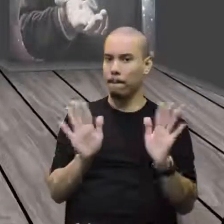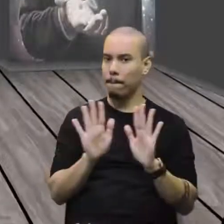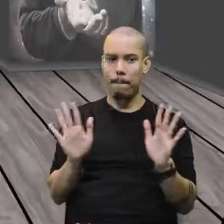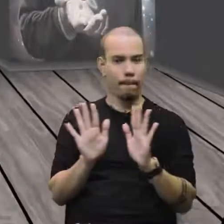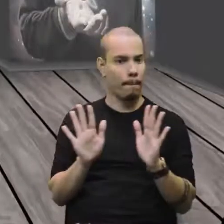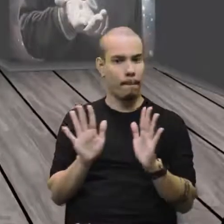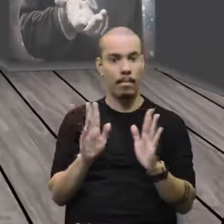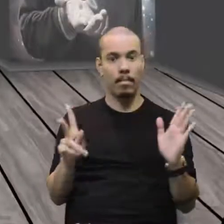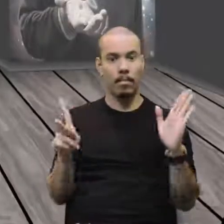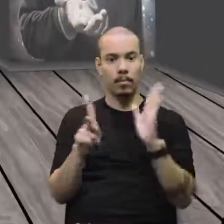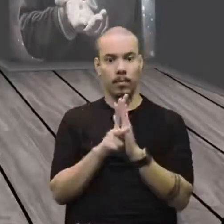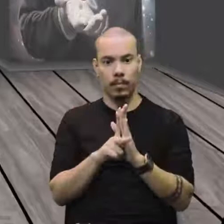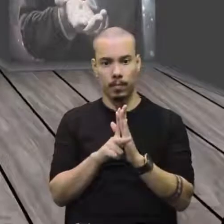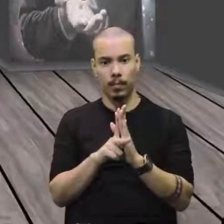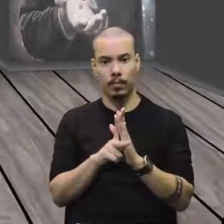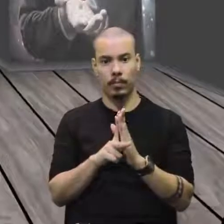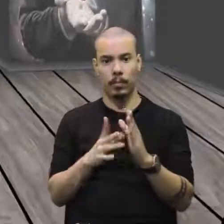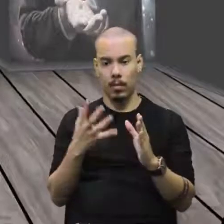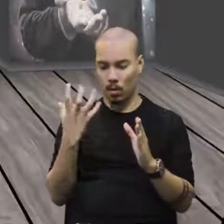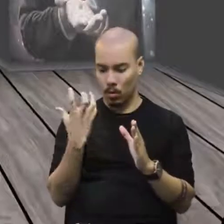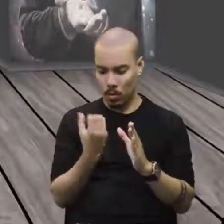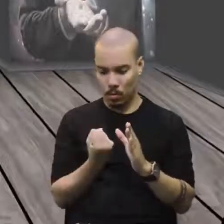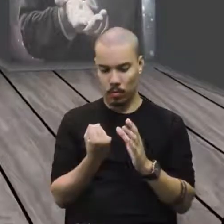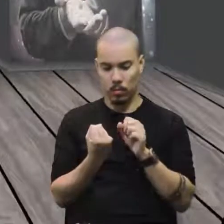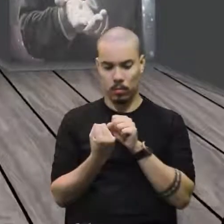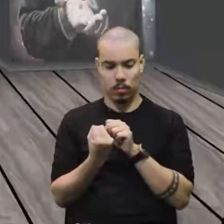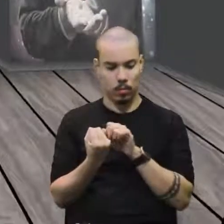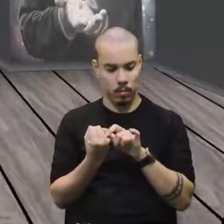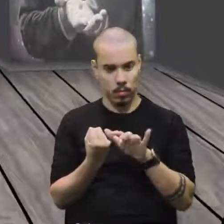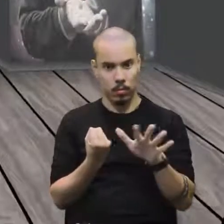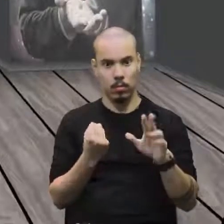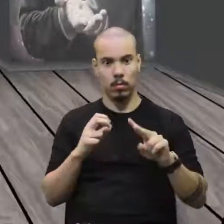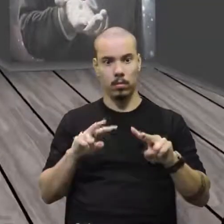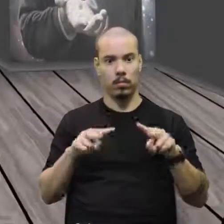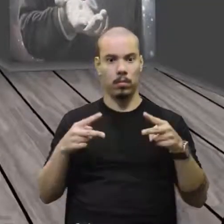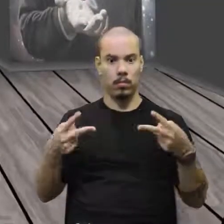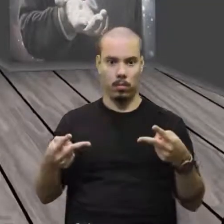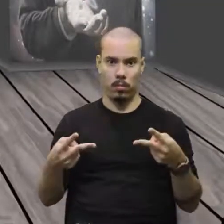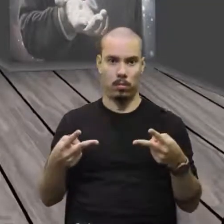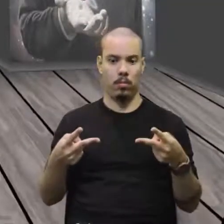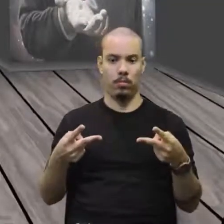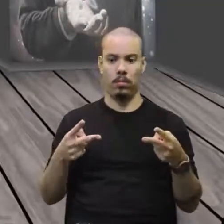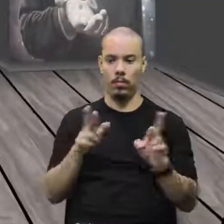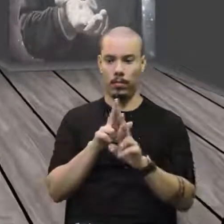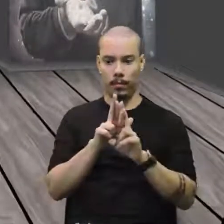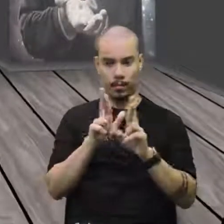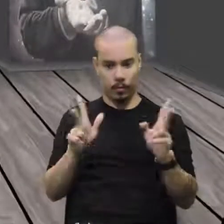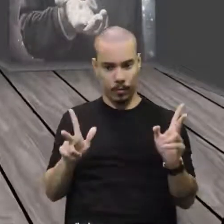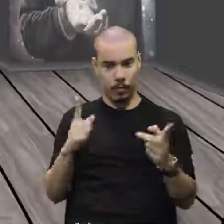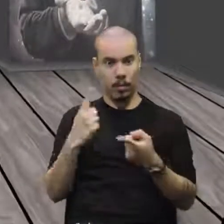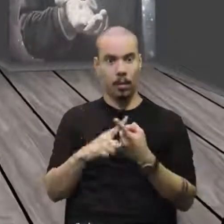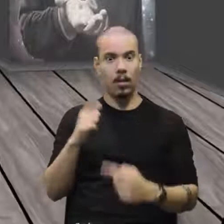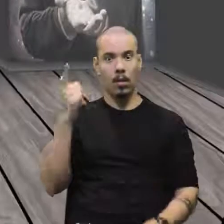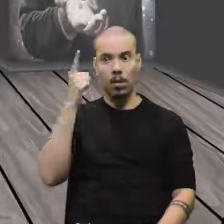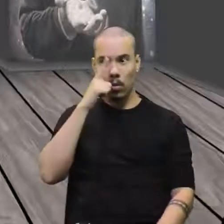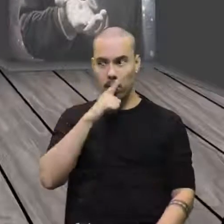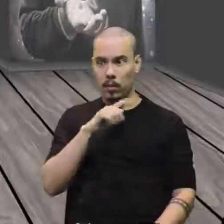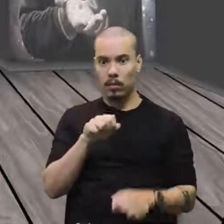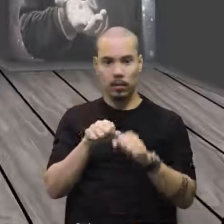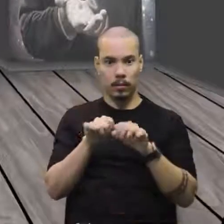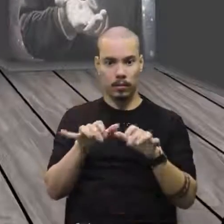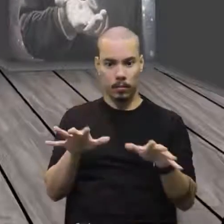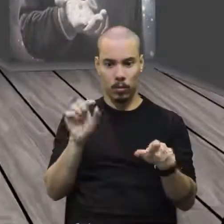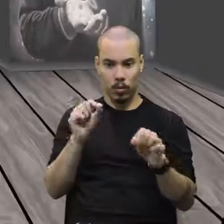de nylon. E você coloca ali, ele capta o som, a vibração ele e transmite. É um amplificador de som. Que aí ele consegue transmitir o que